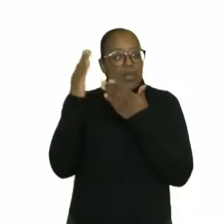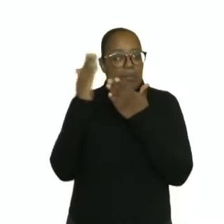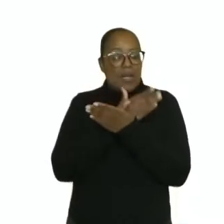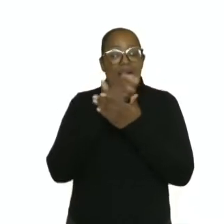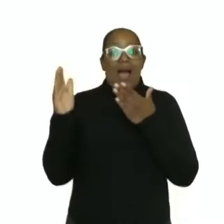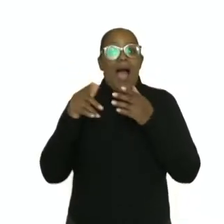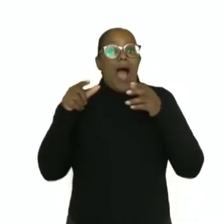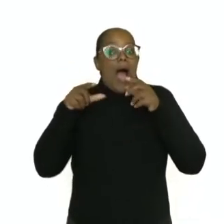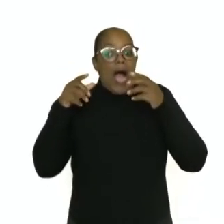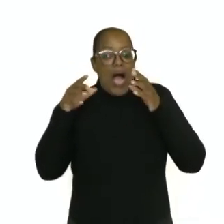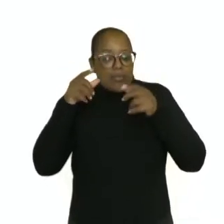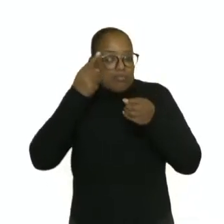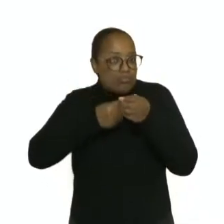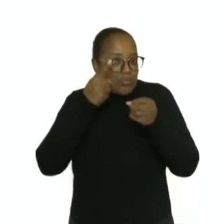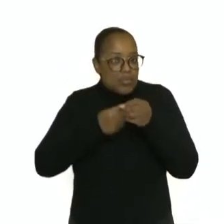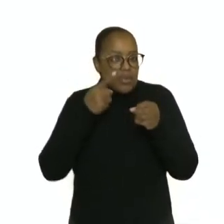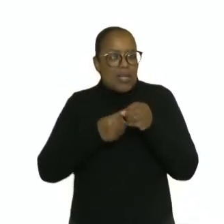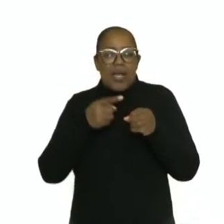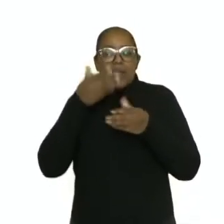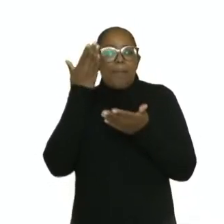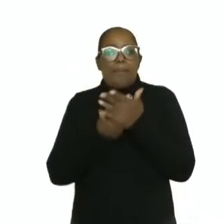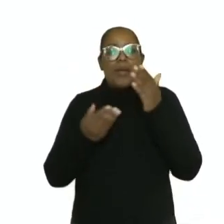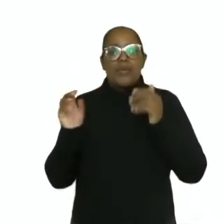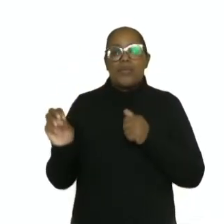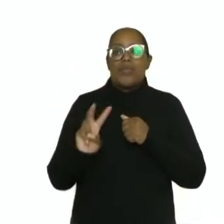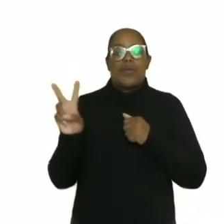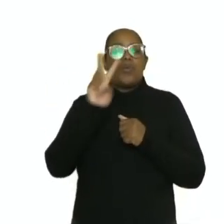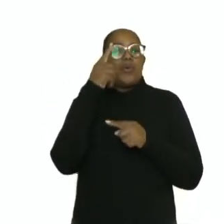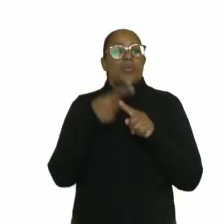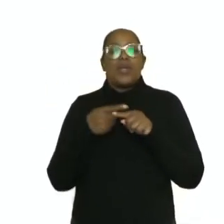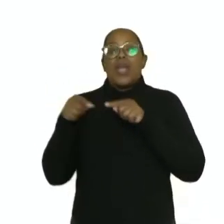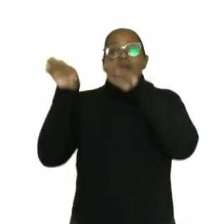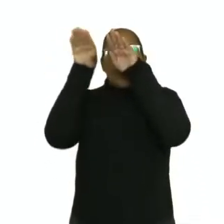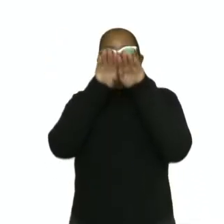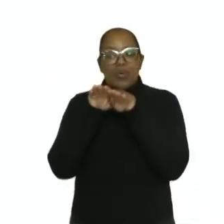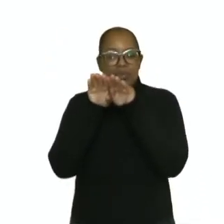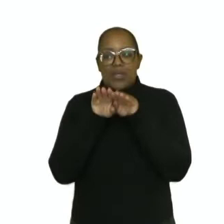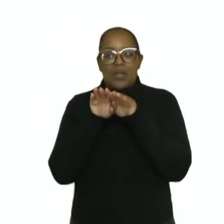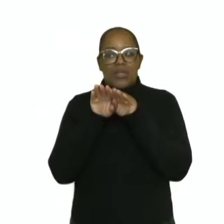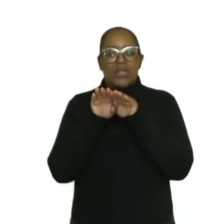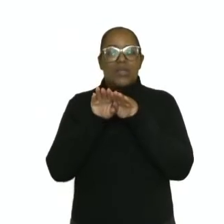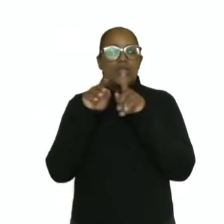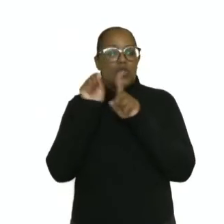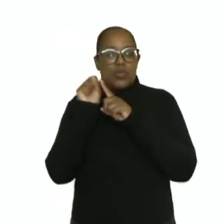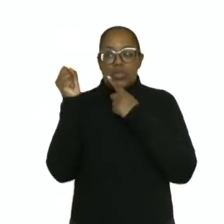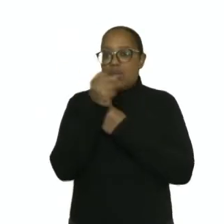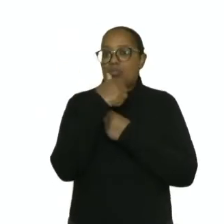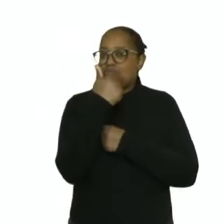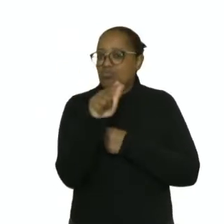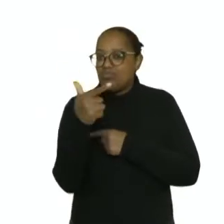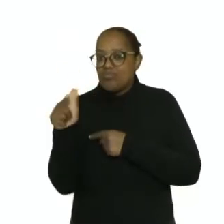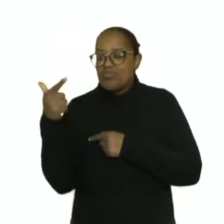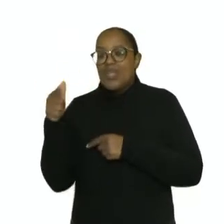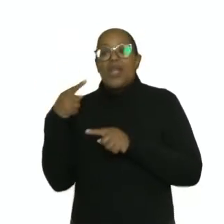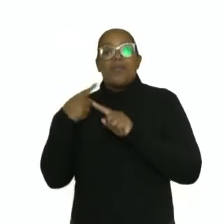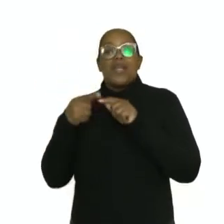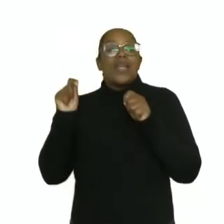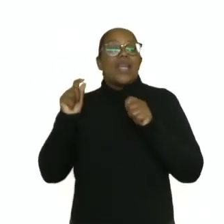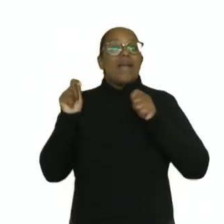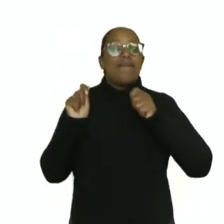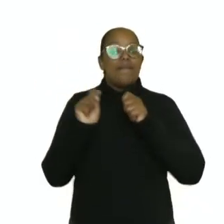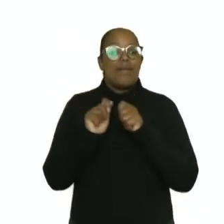arquitetura da cidade valoriza e impulsiona a desigualdade social, criando um clima de violência. Então pensem